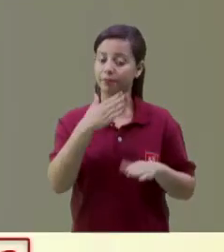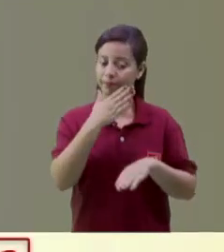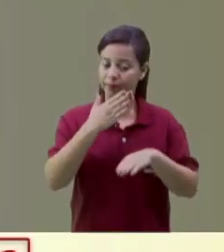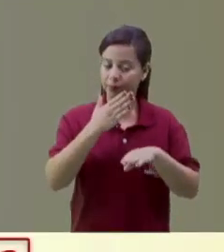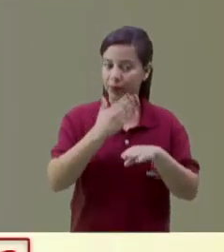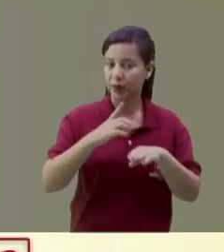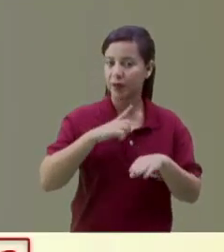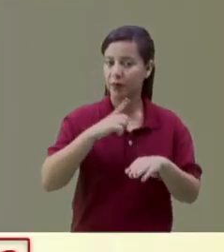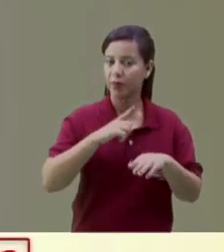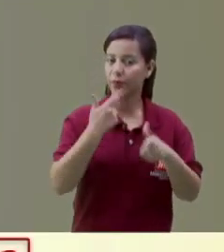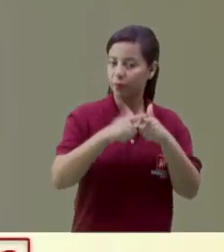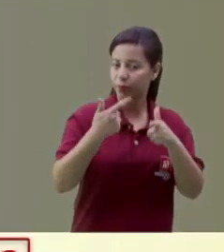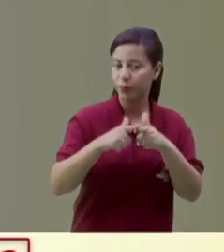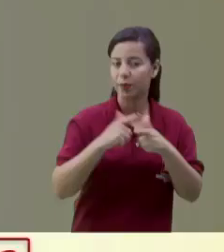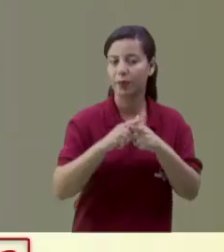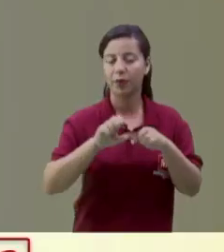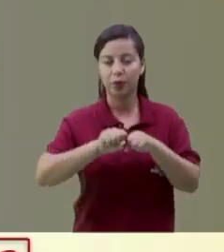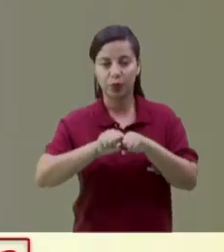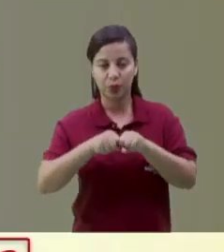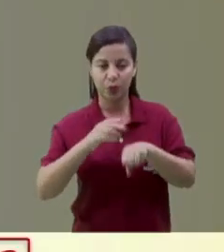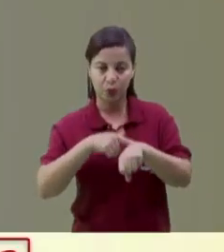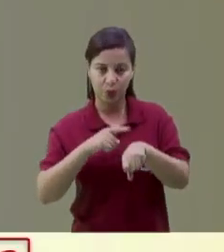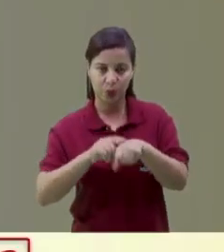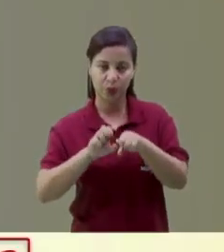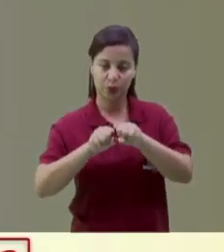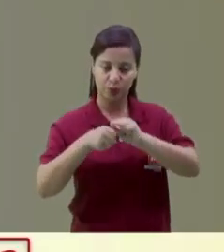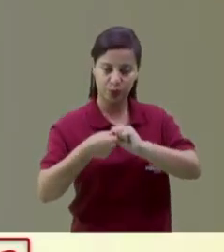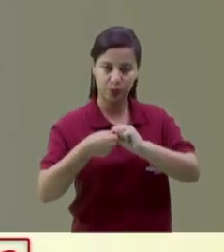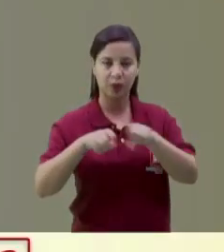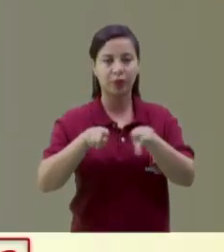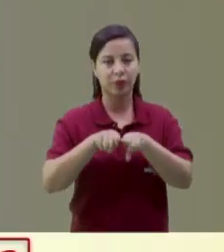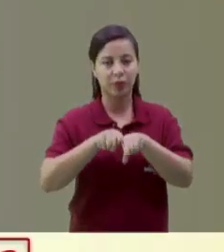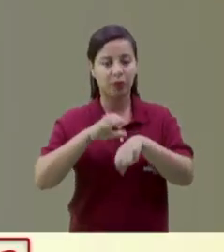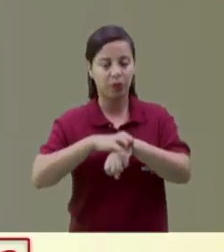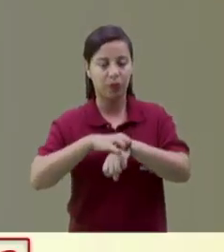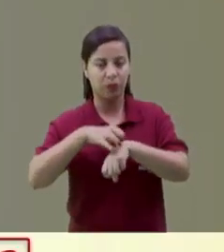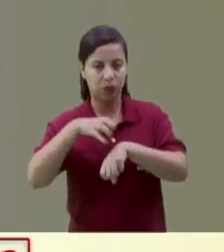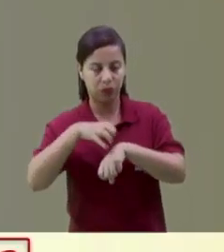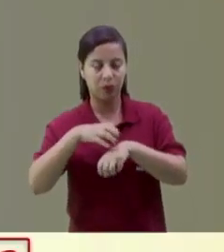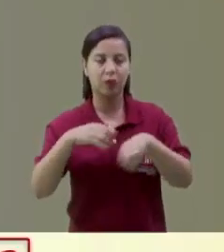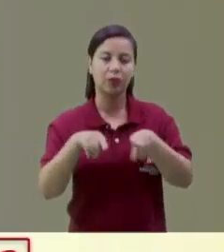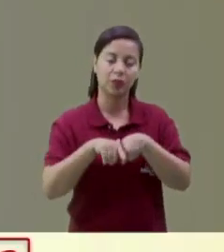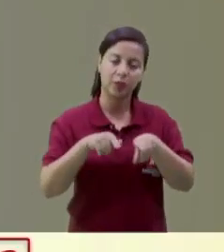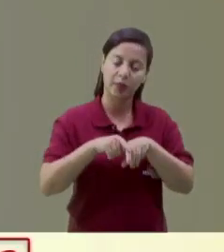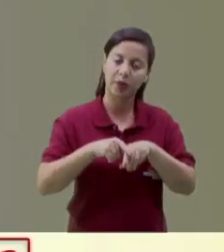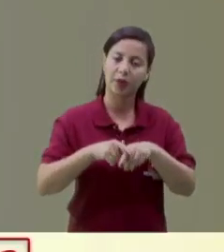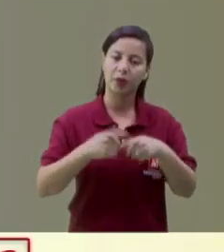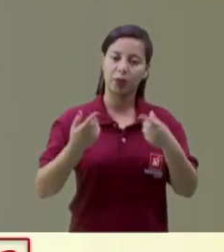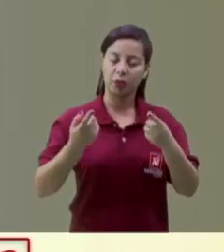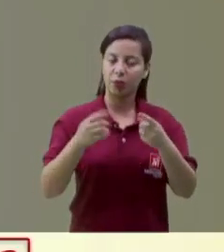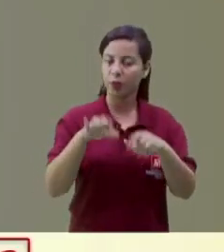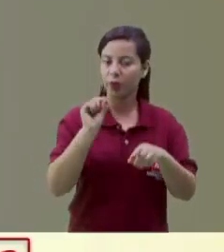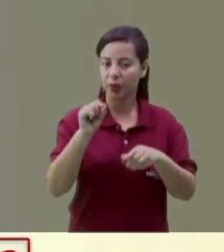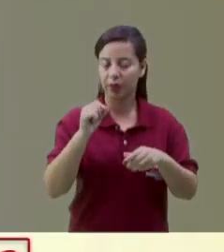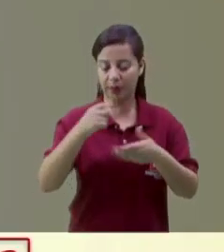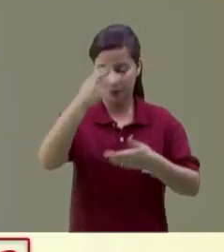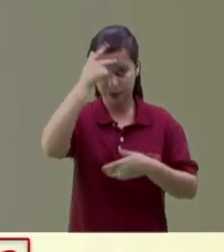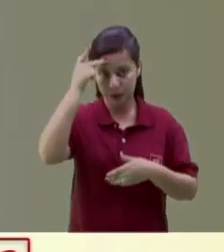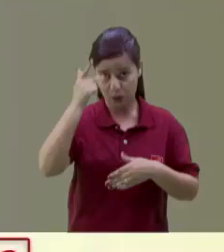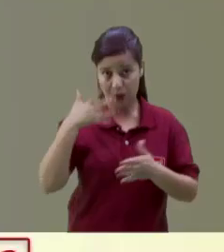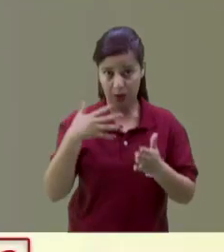hemorragias, fraturas, entorses e luxações, distensão muscular e transporte de